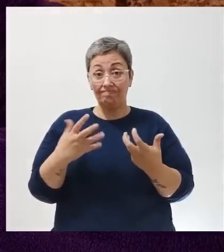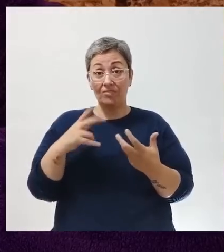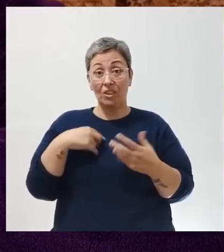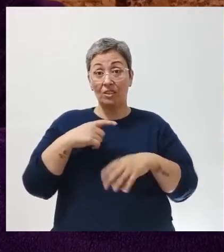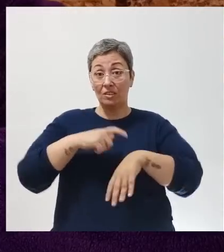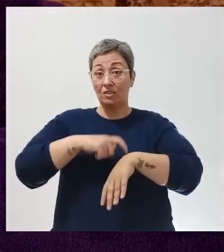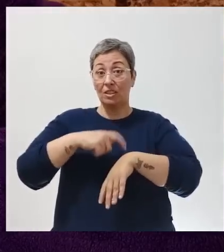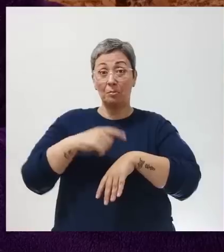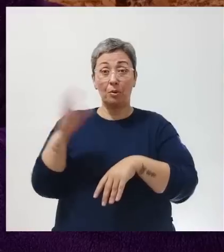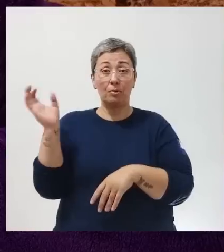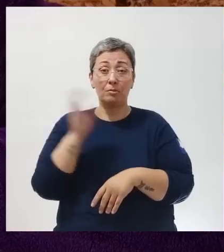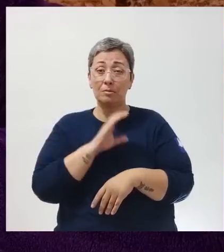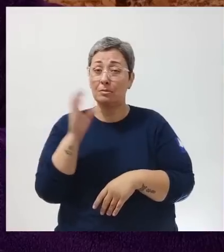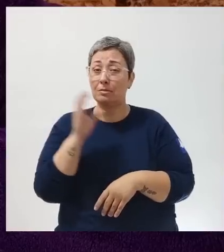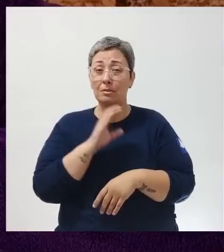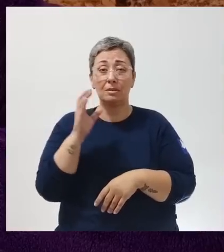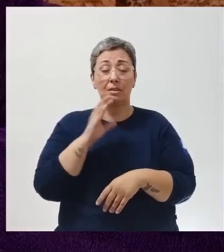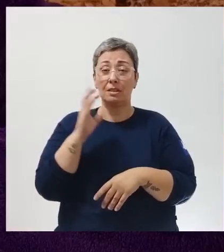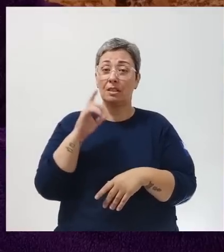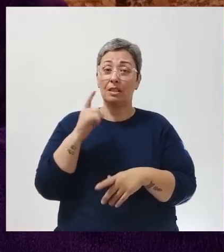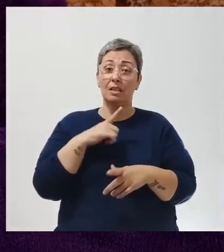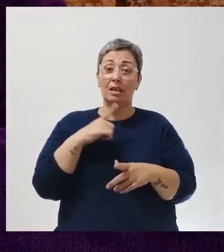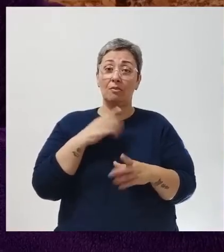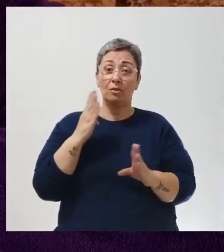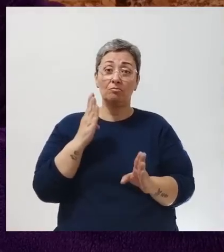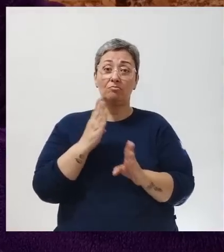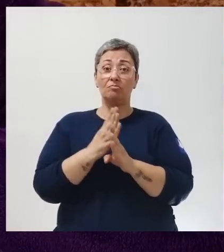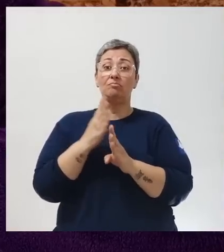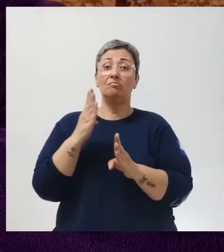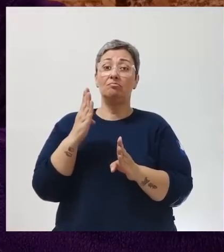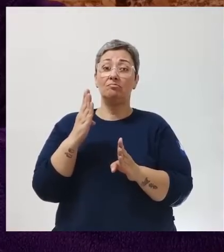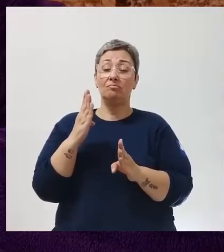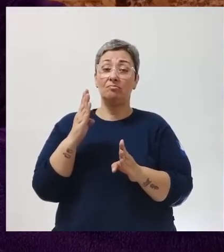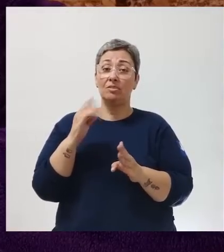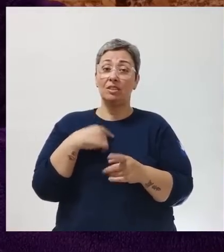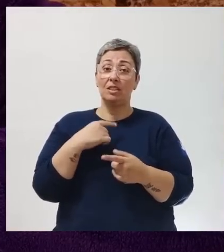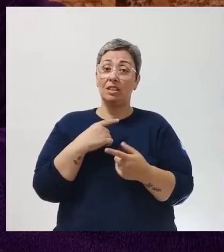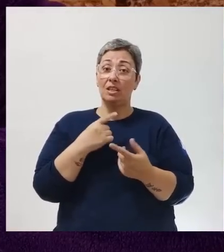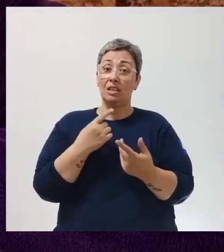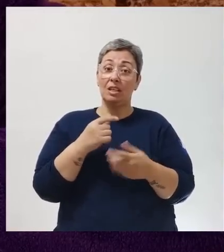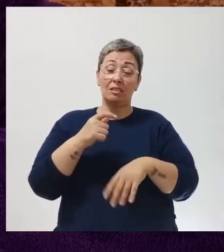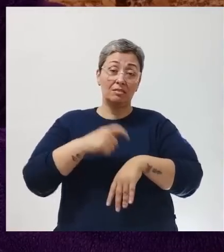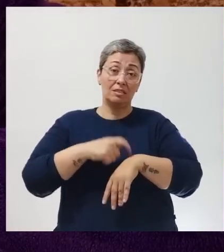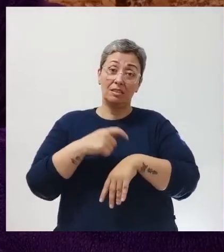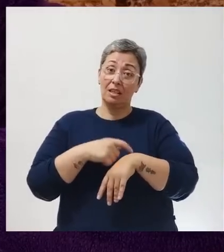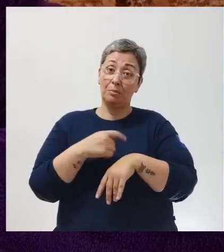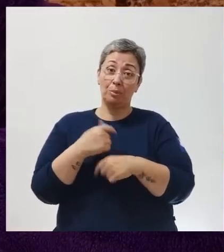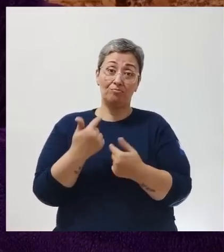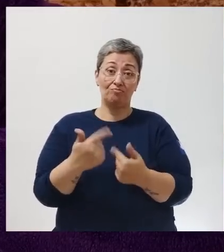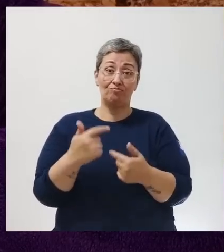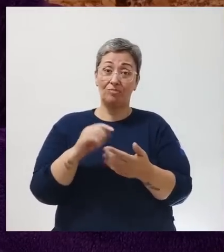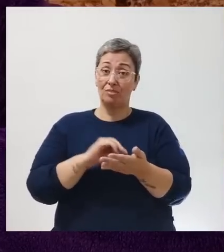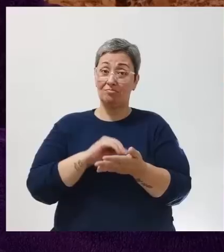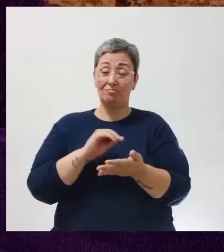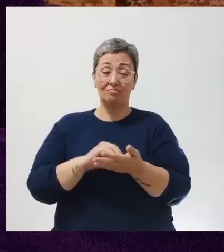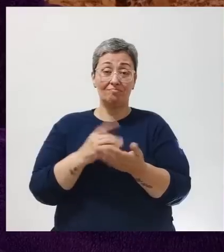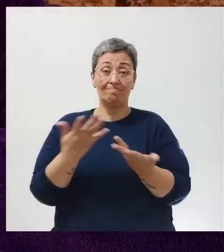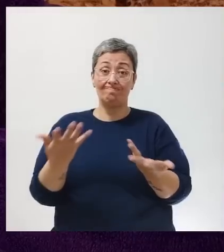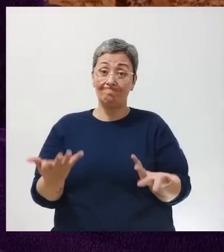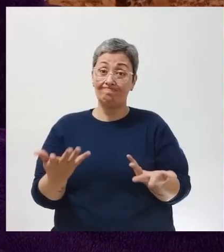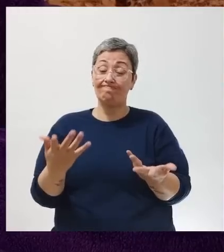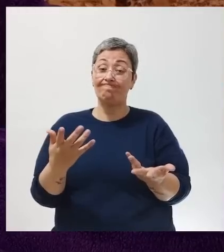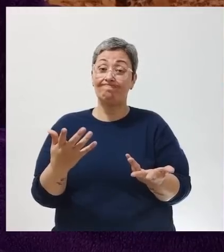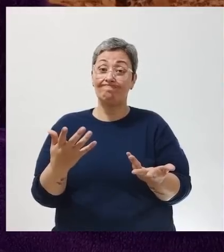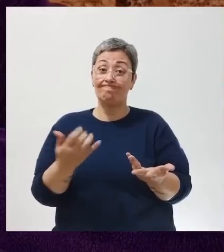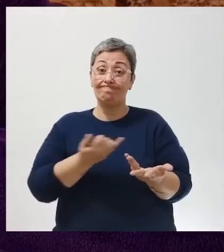o tempo passa tão rápido, a gente a encontre, e não tenhamos mais tempo para fazer nada disso, não é